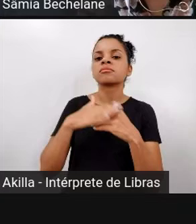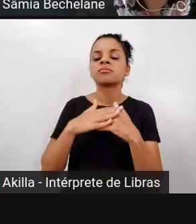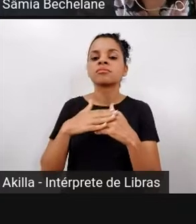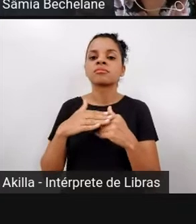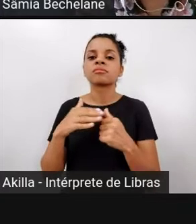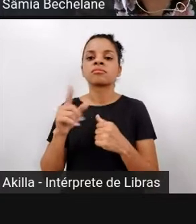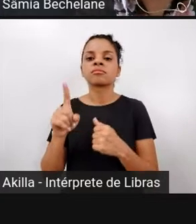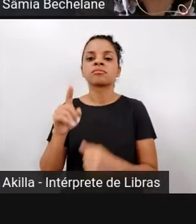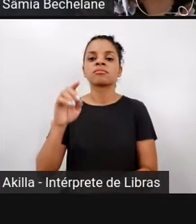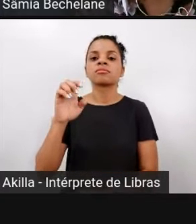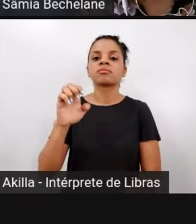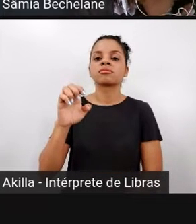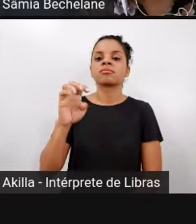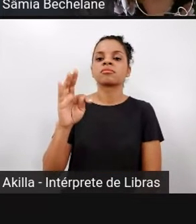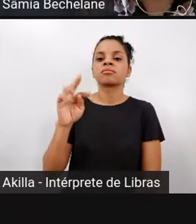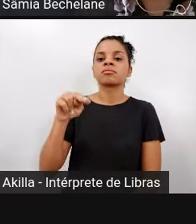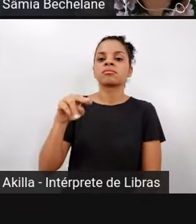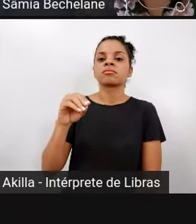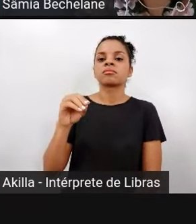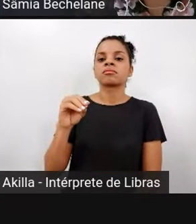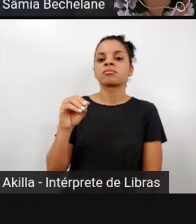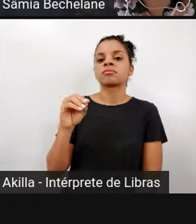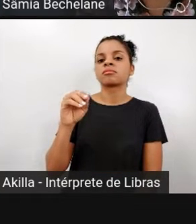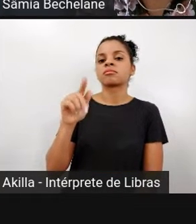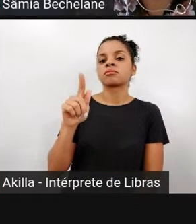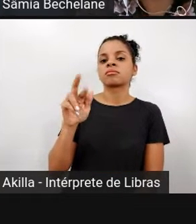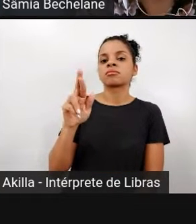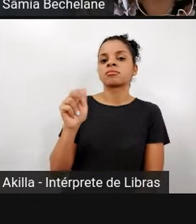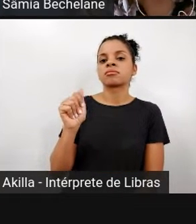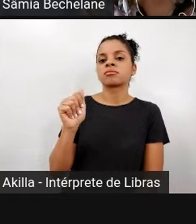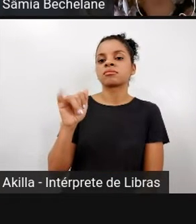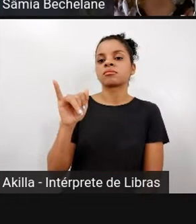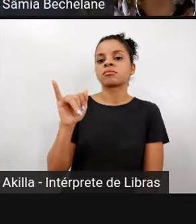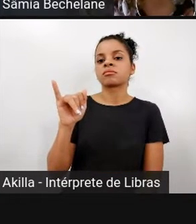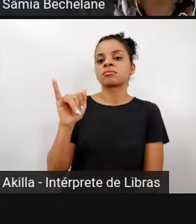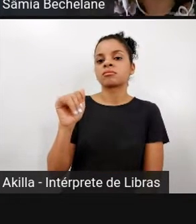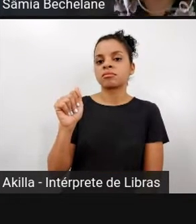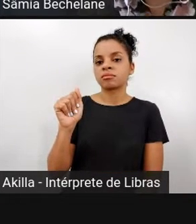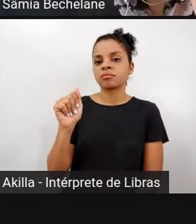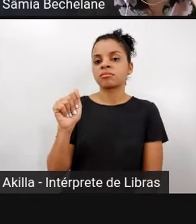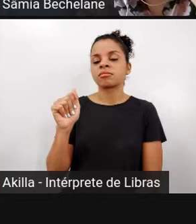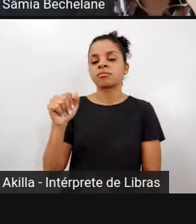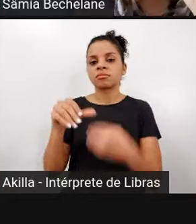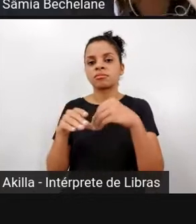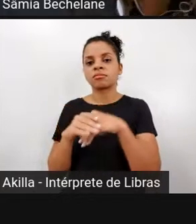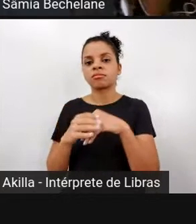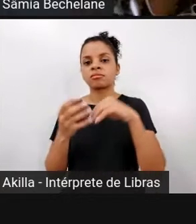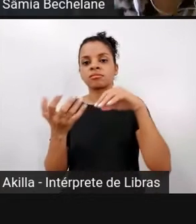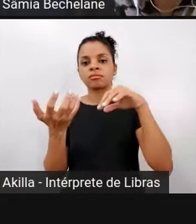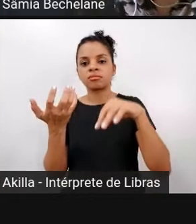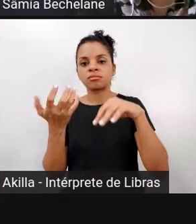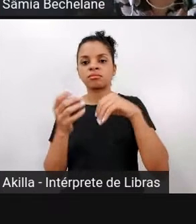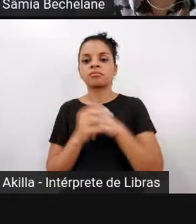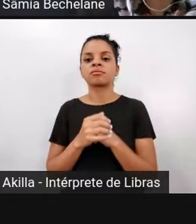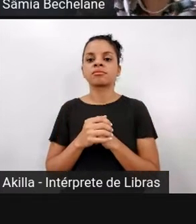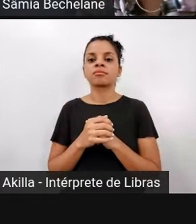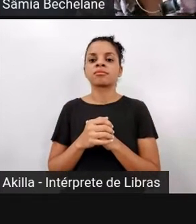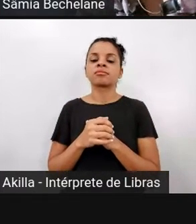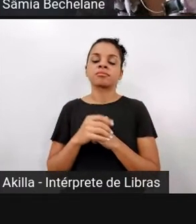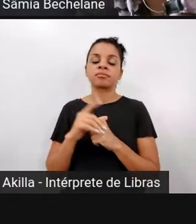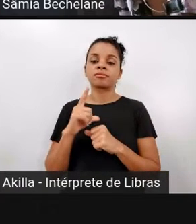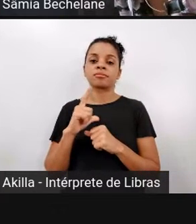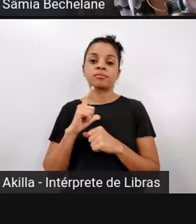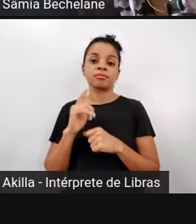parlamento? E aí, aqui eu até trago um trecho da professora Emma Crew, que esteve aqui no